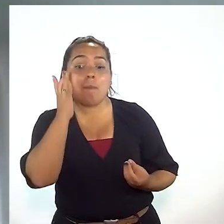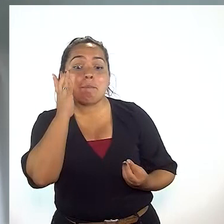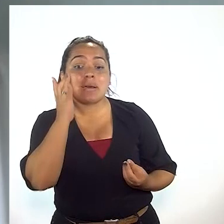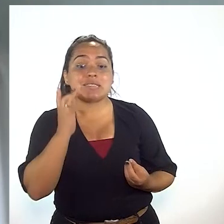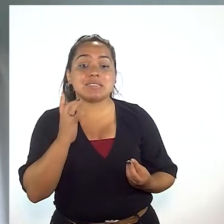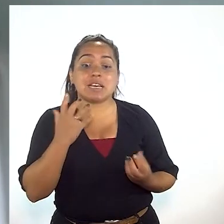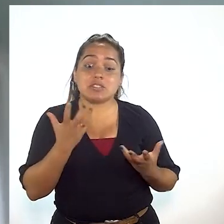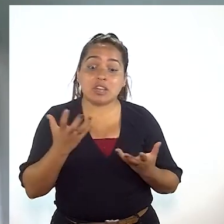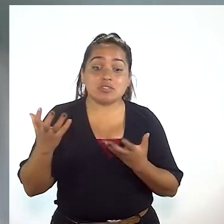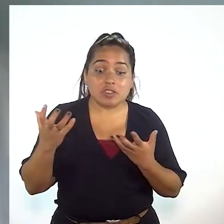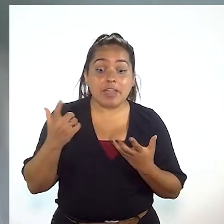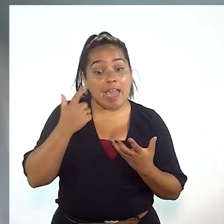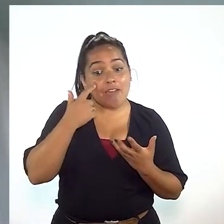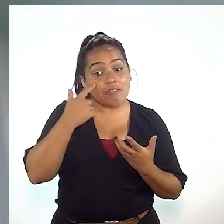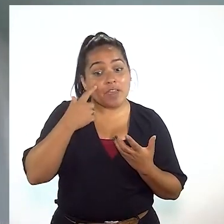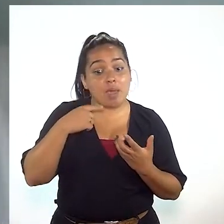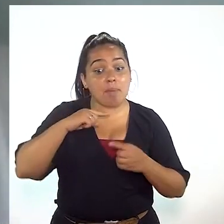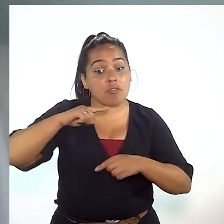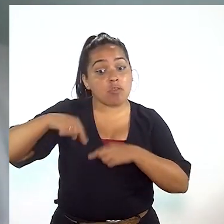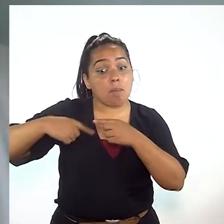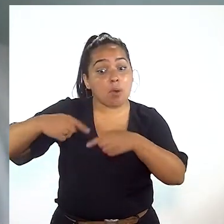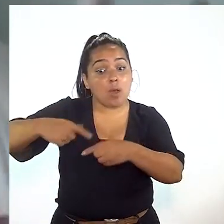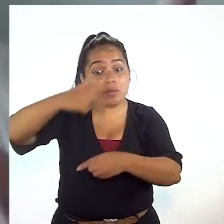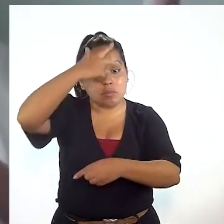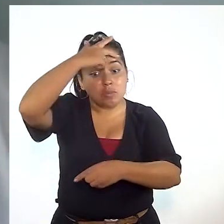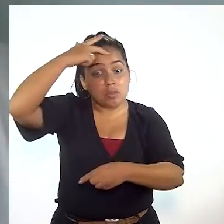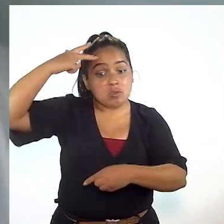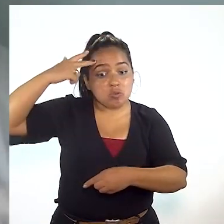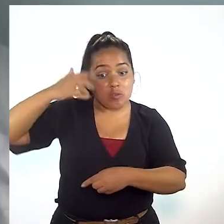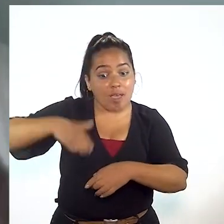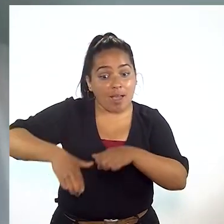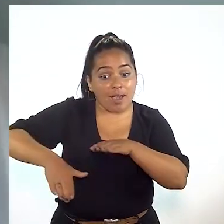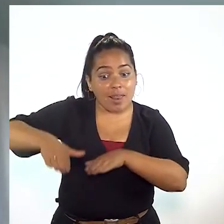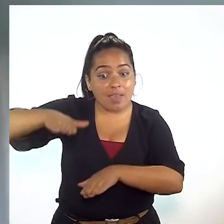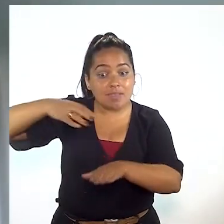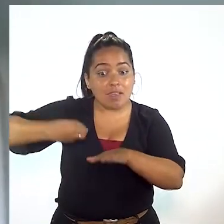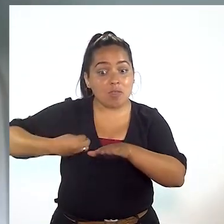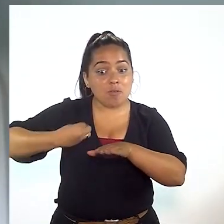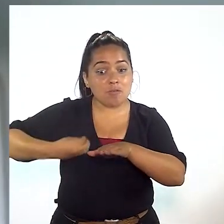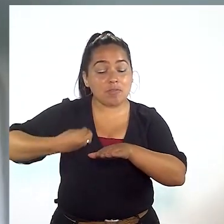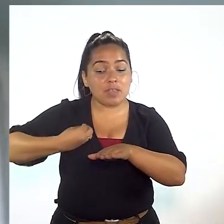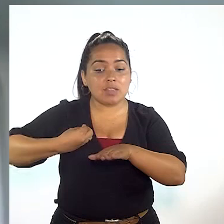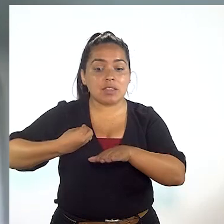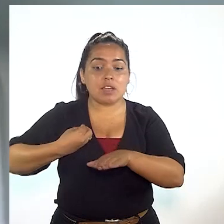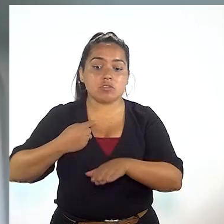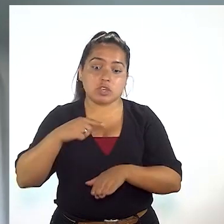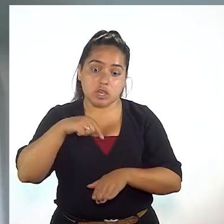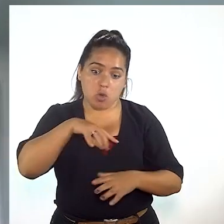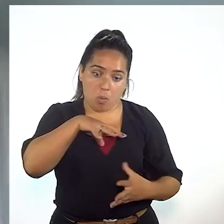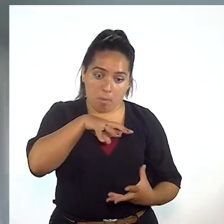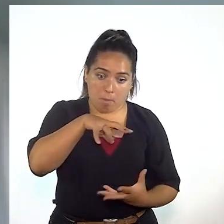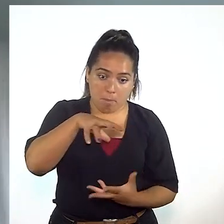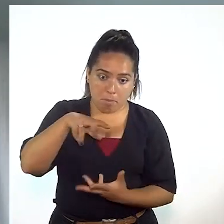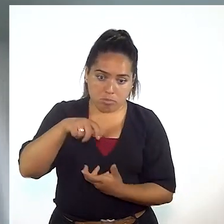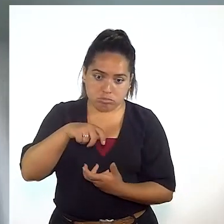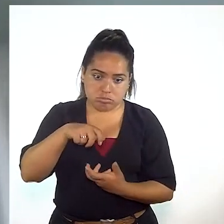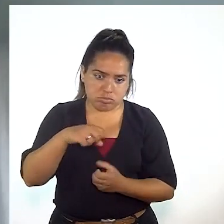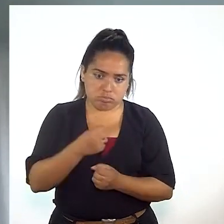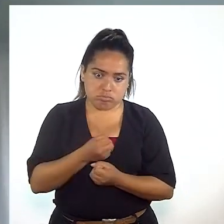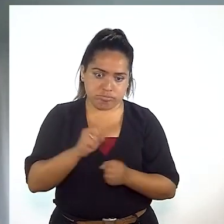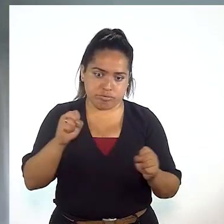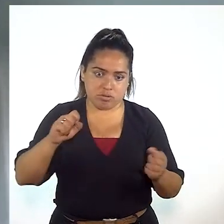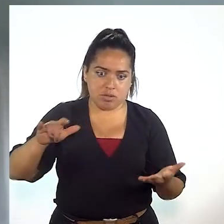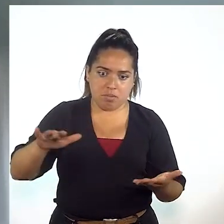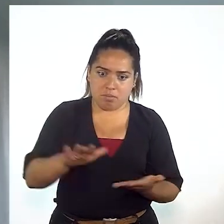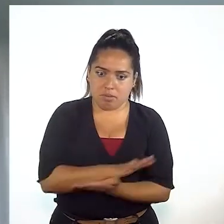aí para construir esse amanhã que a gente quer tanto ver, né? Posto para as novas gerações, né? Uma responsabilidade que a